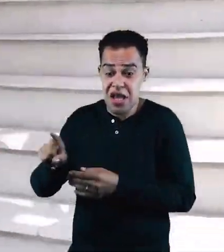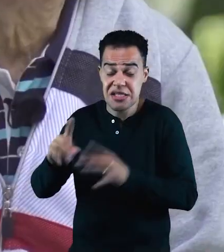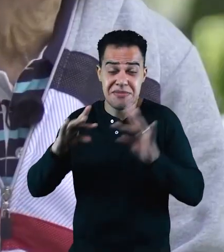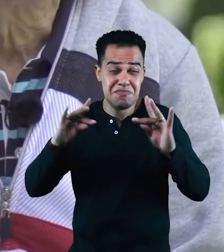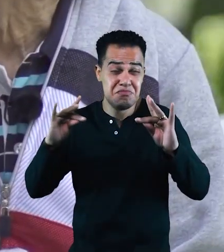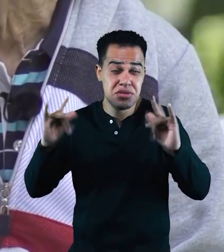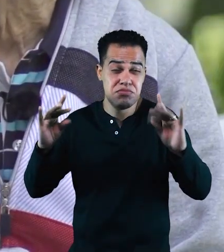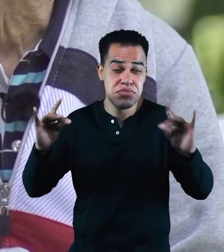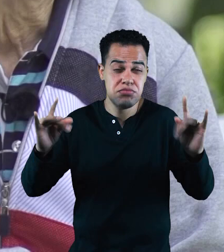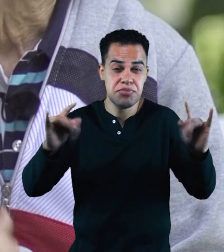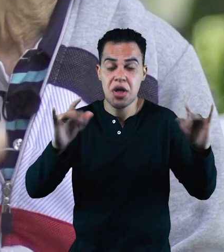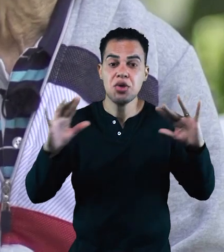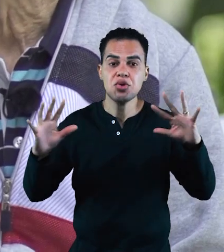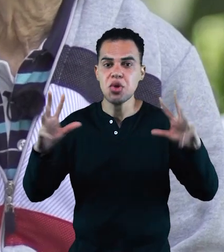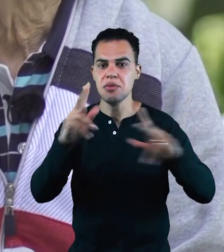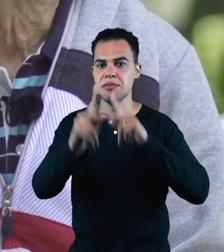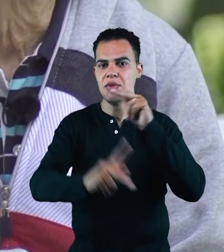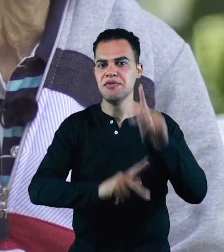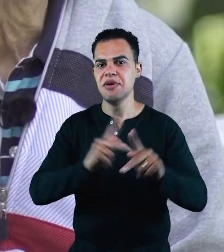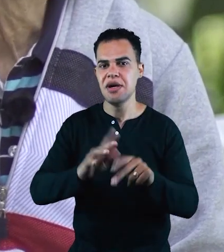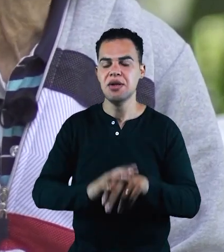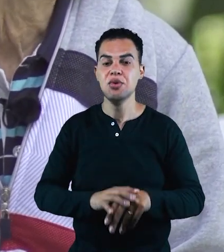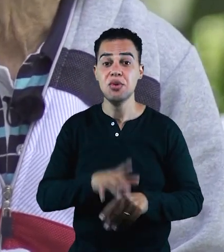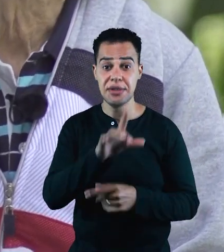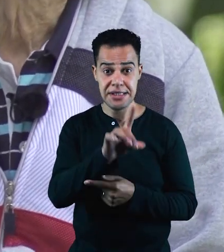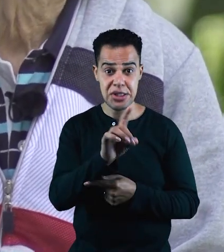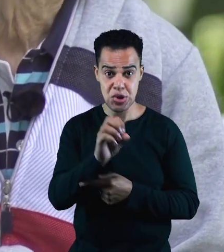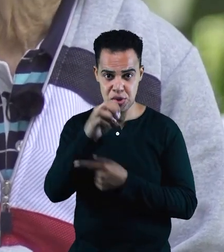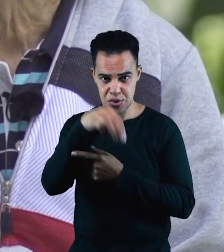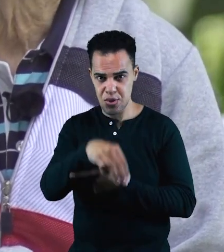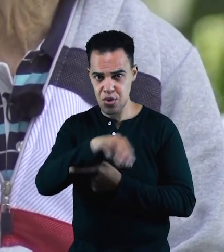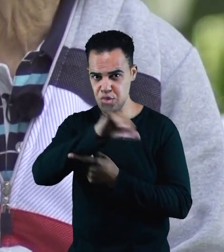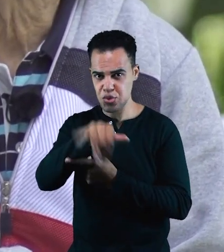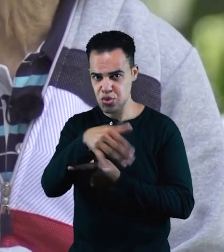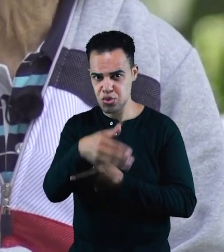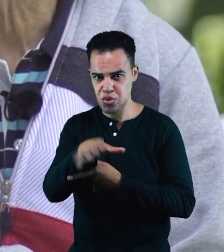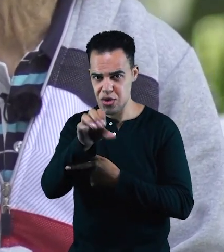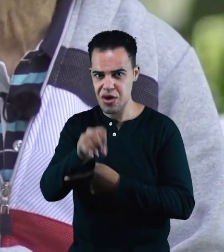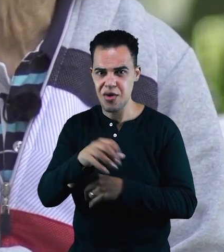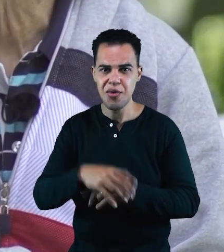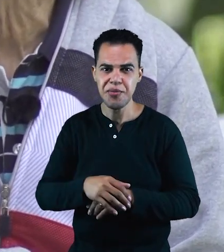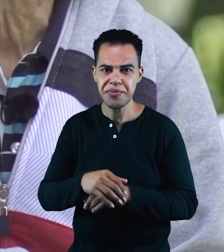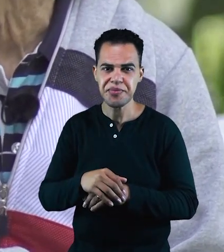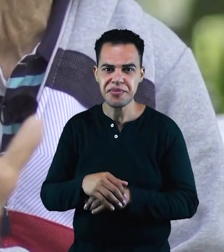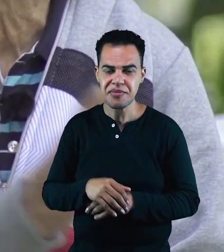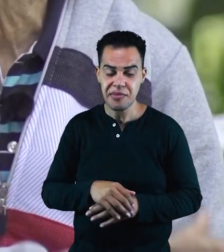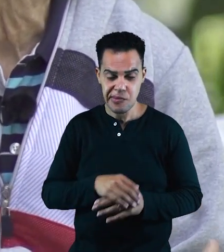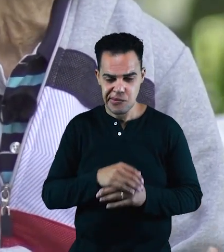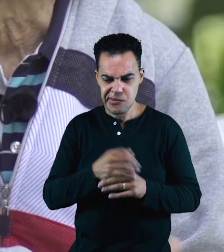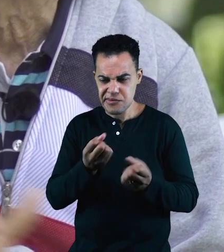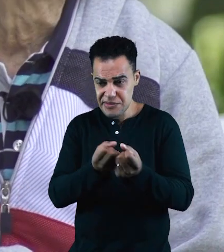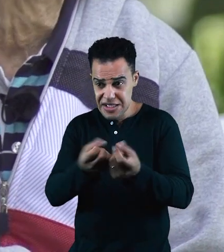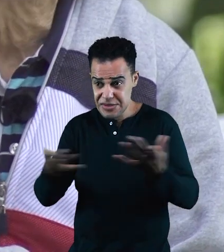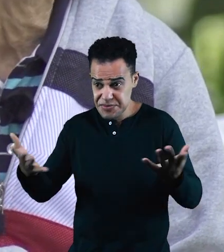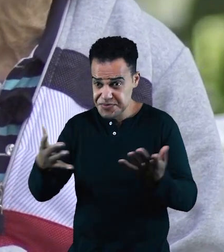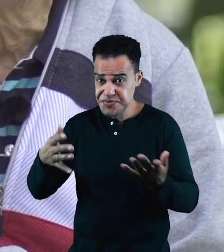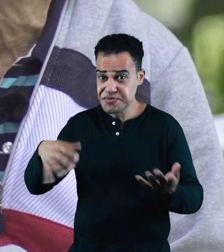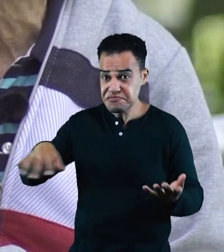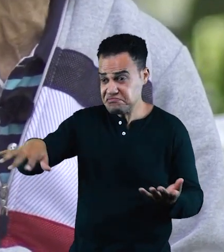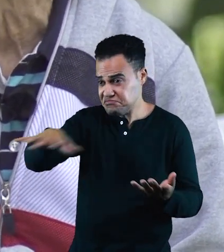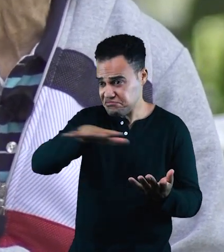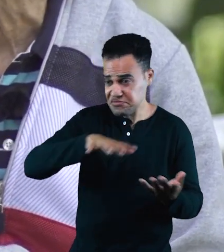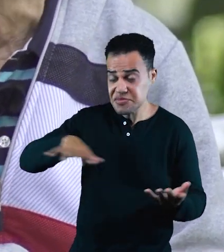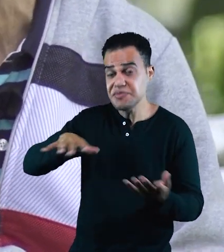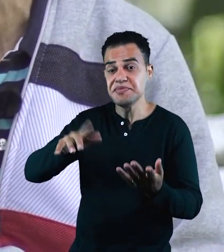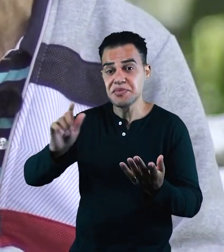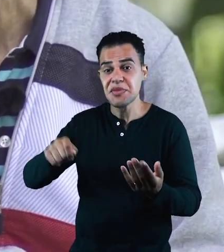o povoado e Dom João distribuiu 6 marias para quem quisesse explorar ouro de aluvião